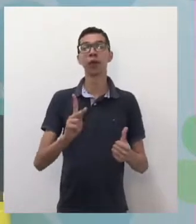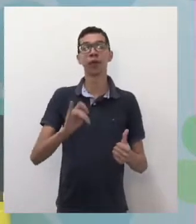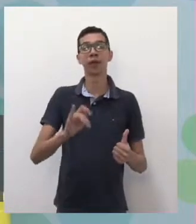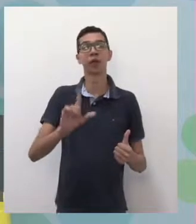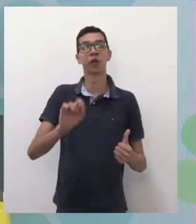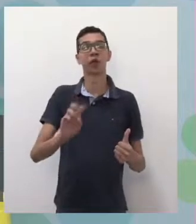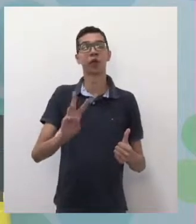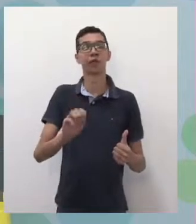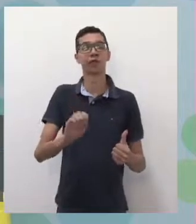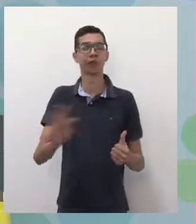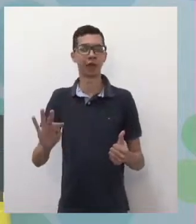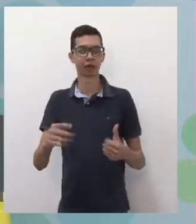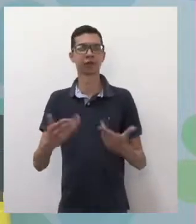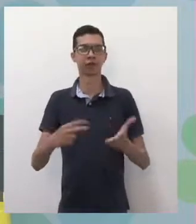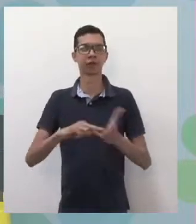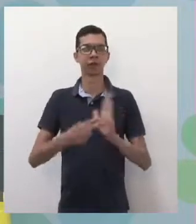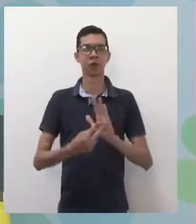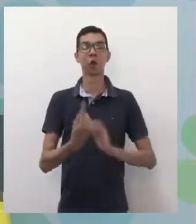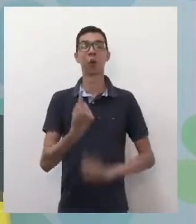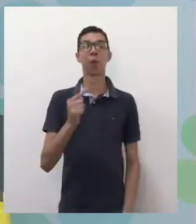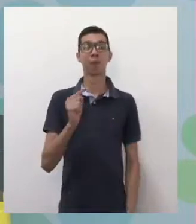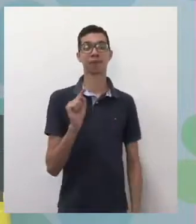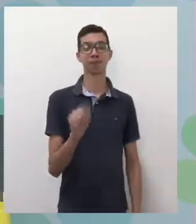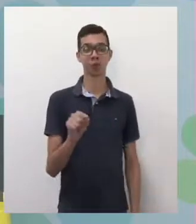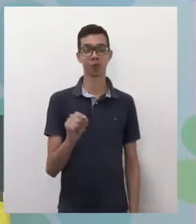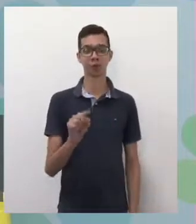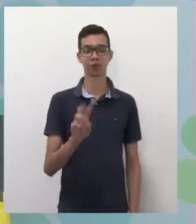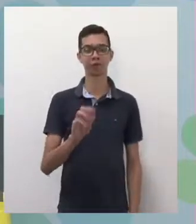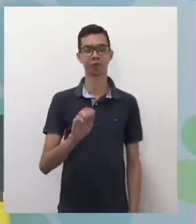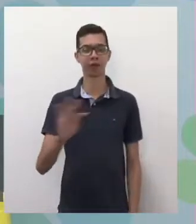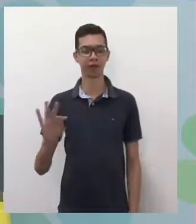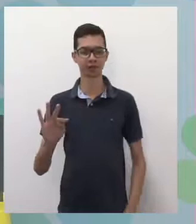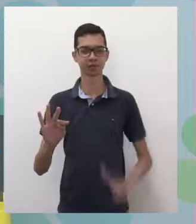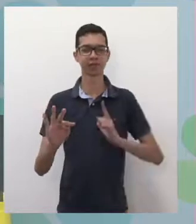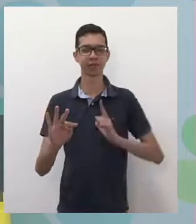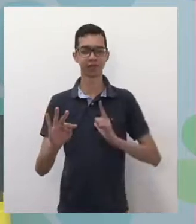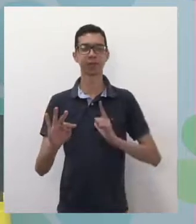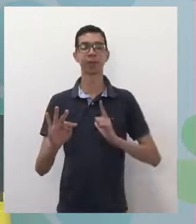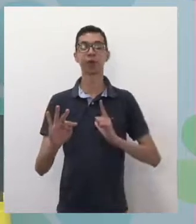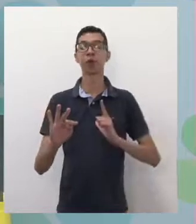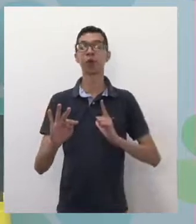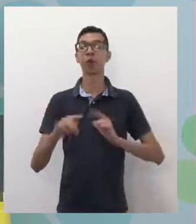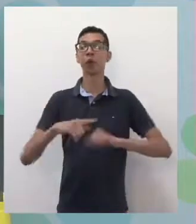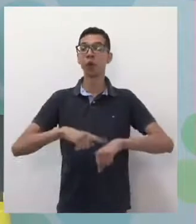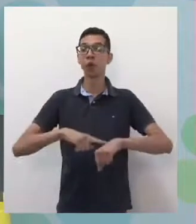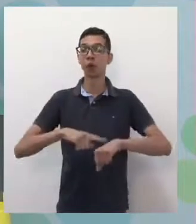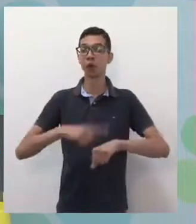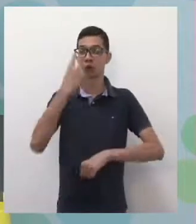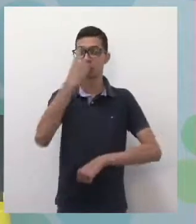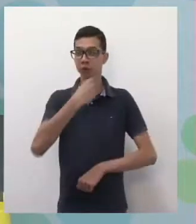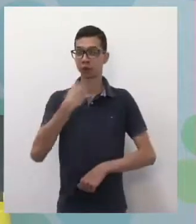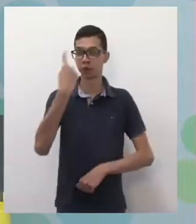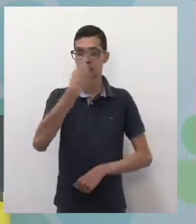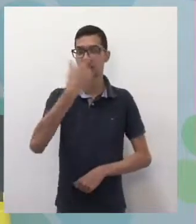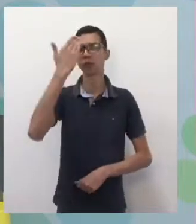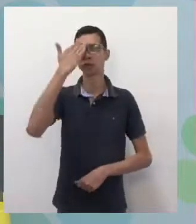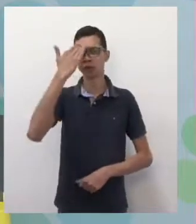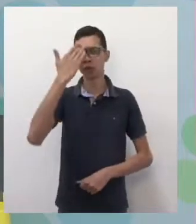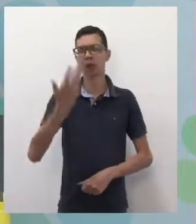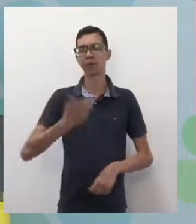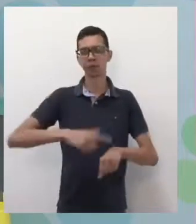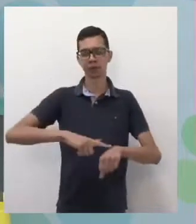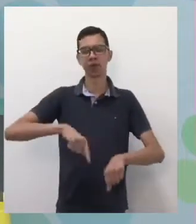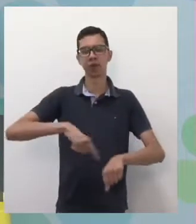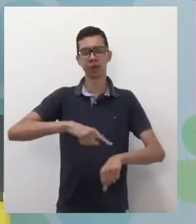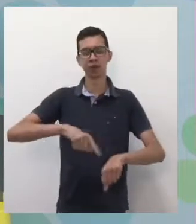dizer 1.000 watts. E hora, todo mundo sabe, é o tempo de consumo. Aí, recapitulando,